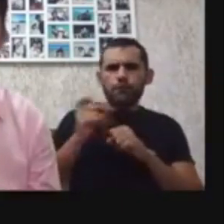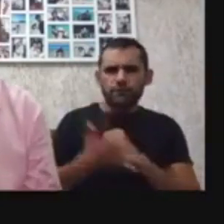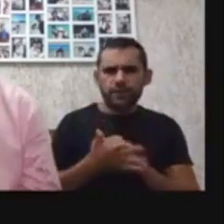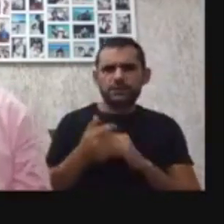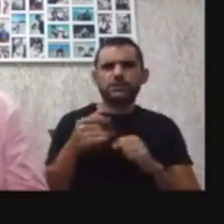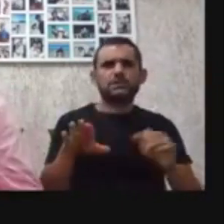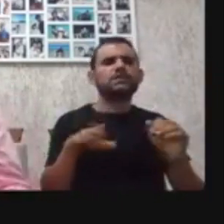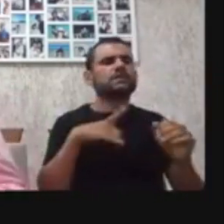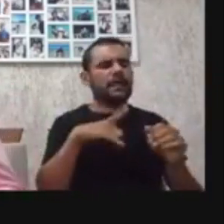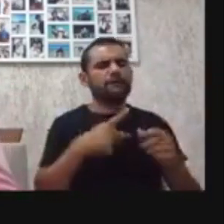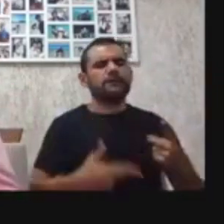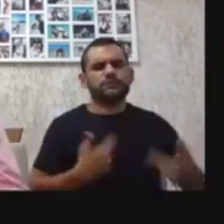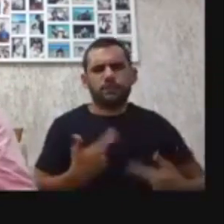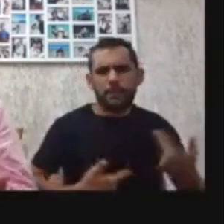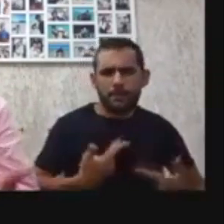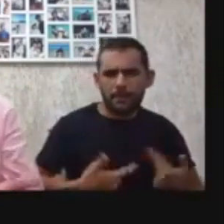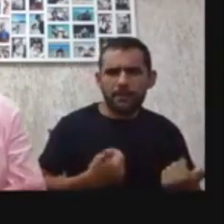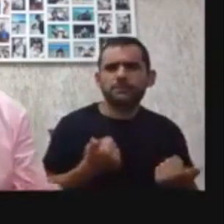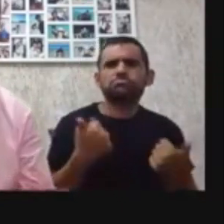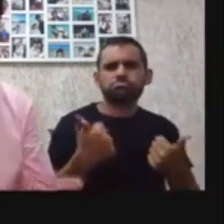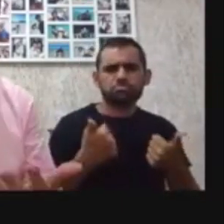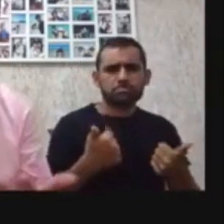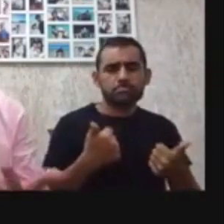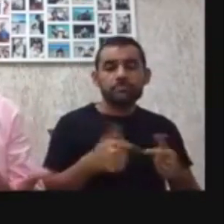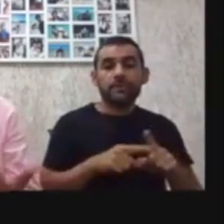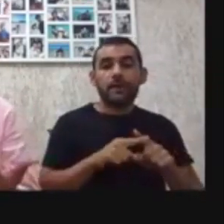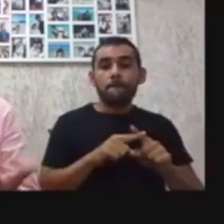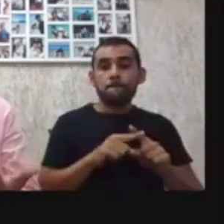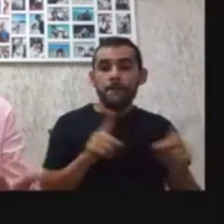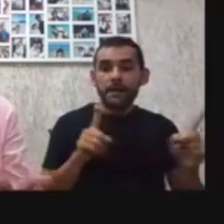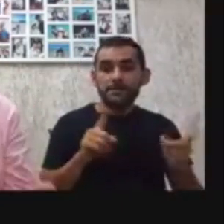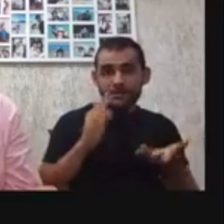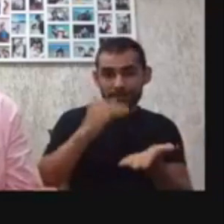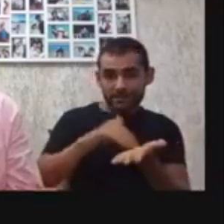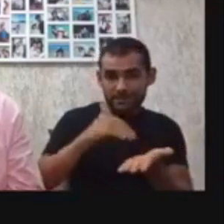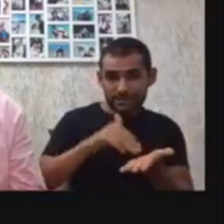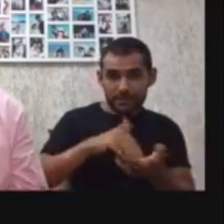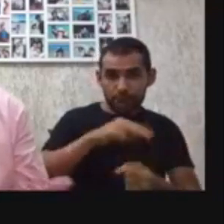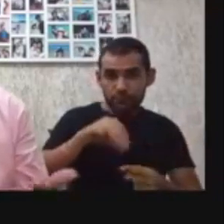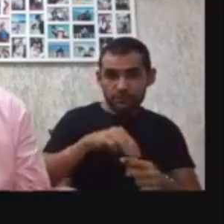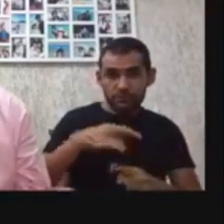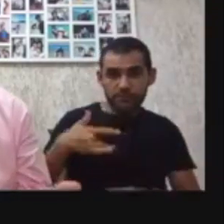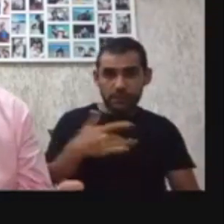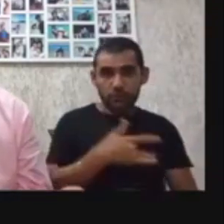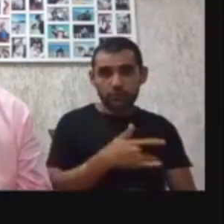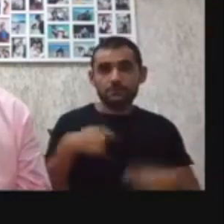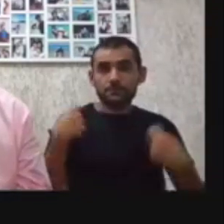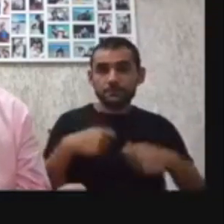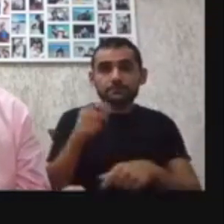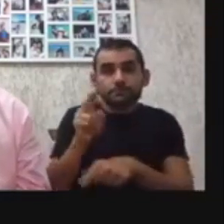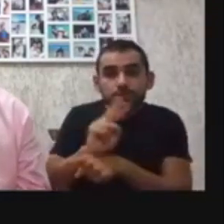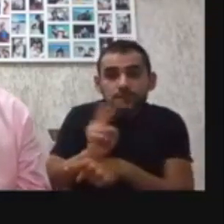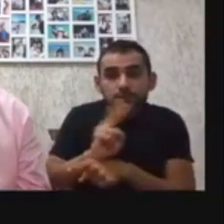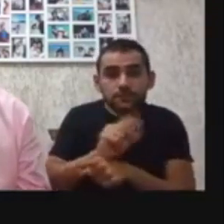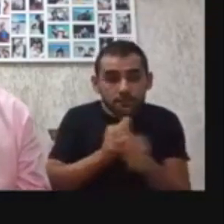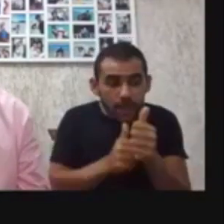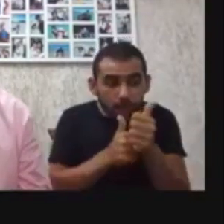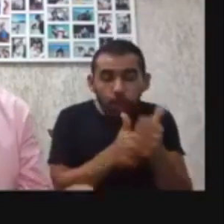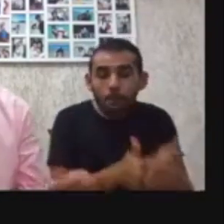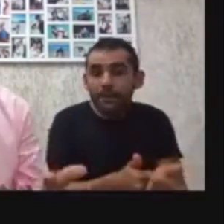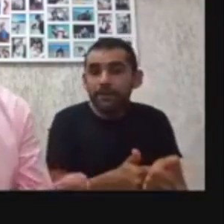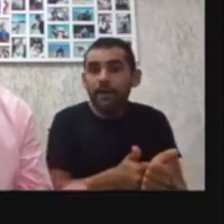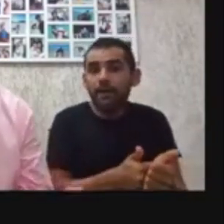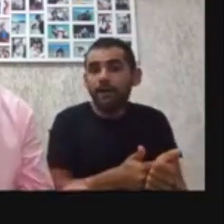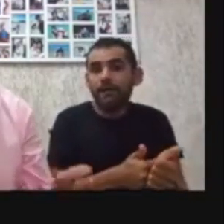para as outras áreas de cirurgia eletiva, chegou também. E a própria Secretaria Municipal de Saúde tem que monitorar e acompanhar